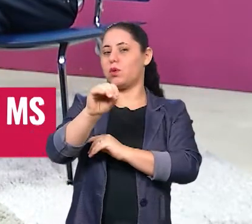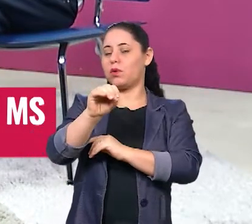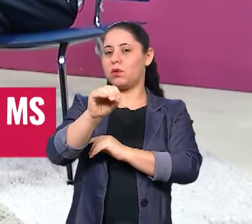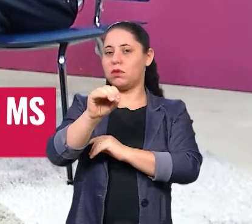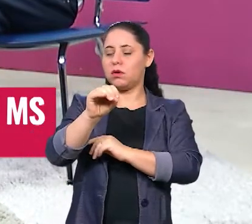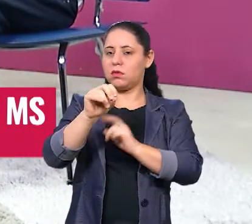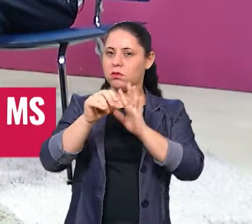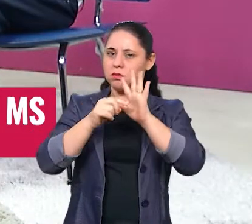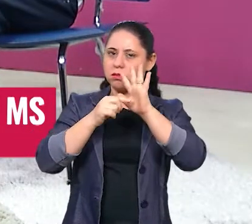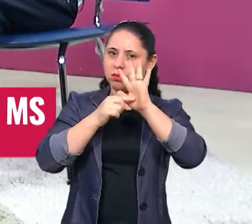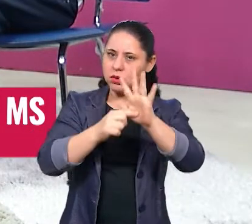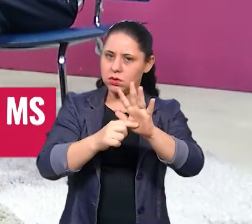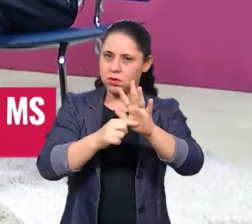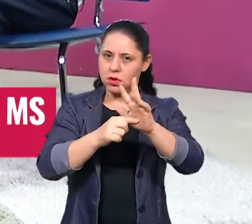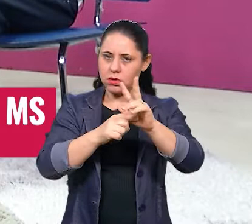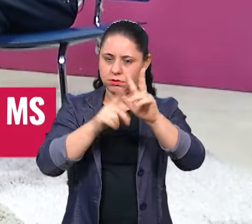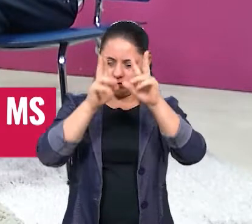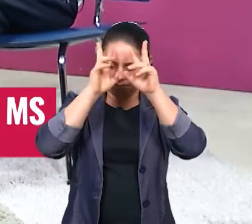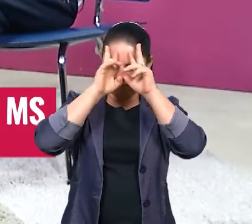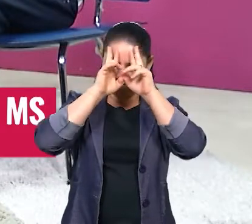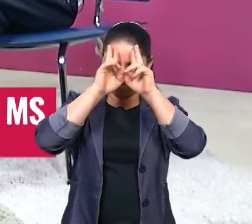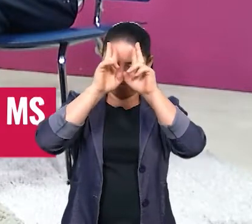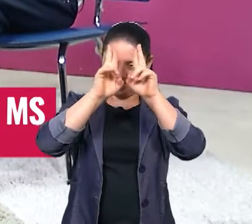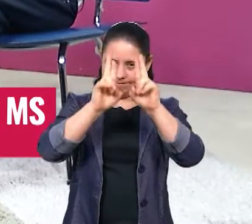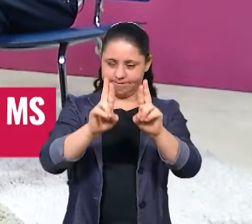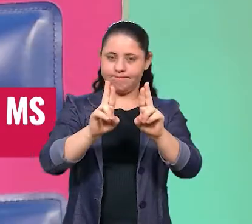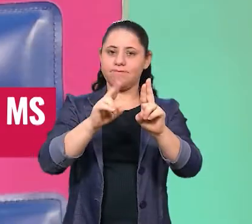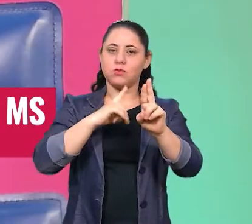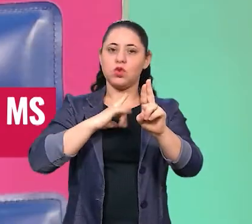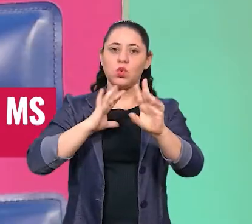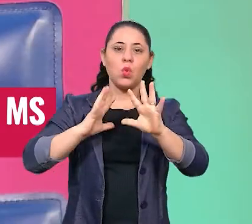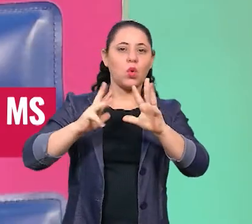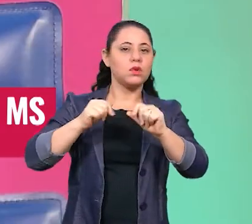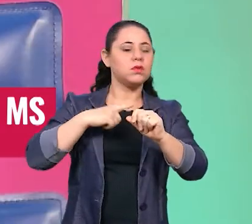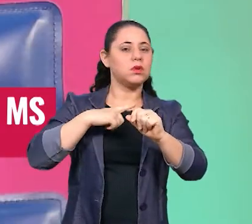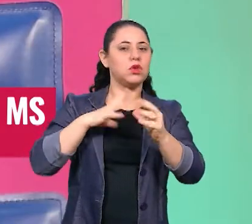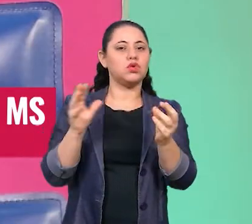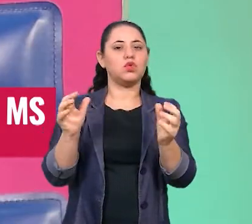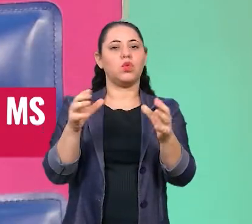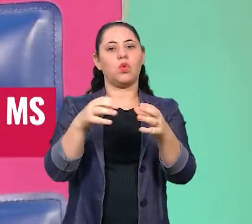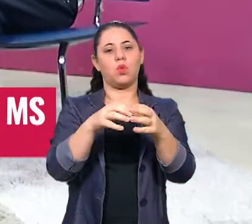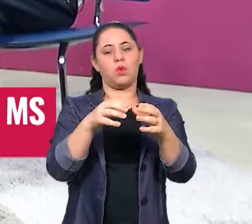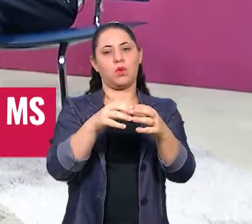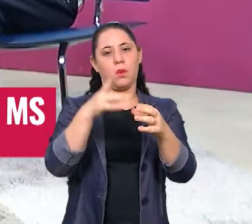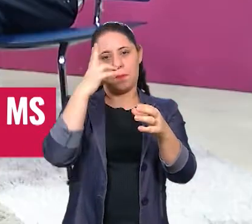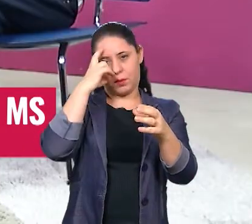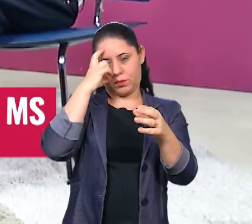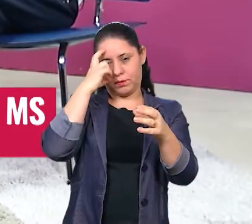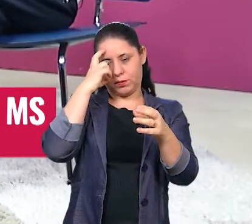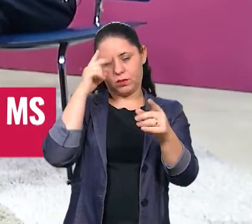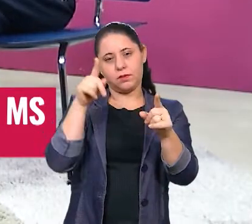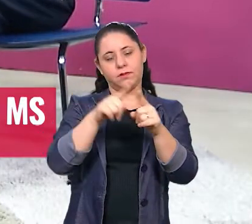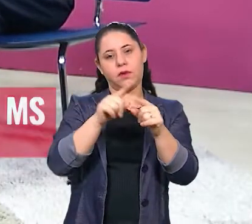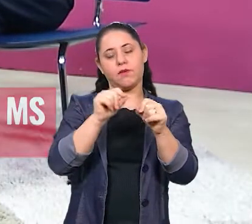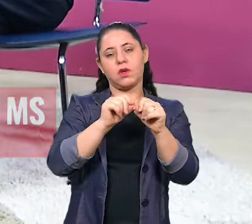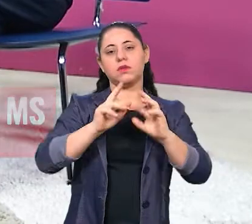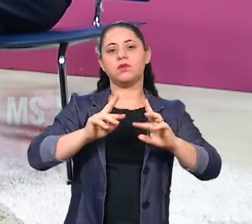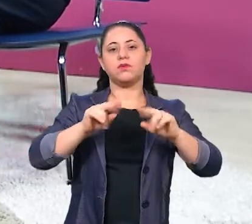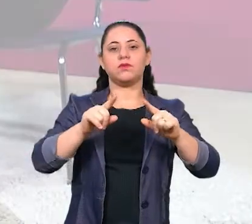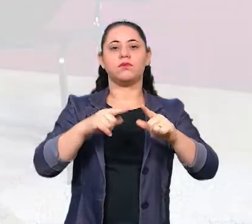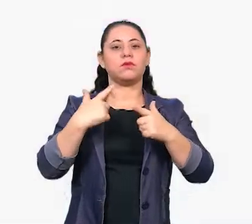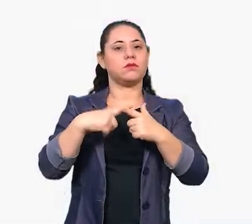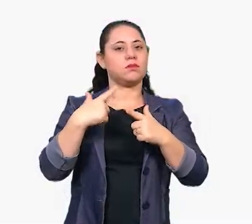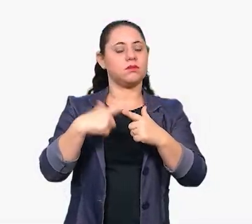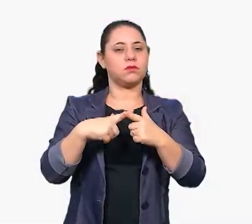né, que todos vocês têm ali nessa coordenação, nessa produção com os artistas, né? O que faz toda a